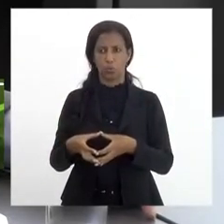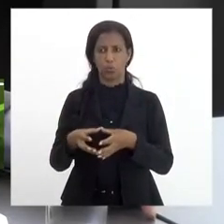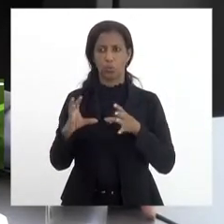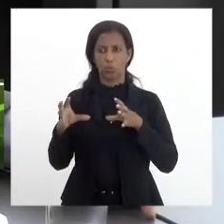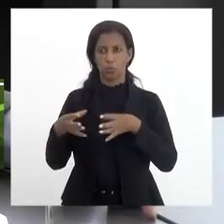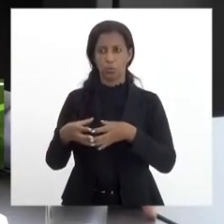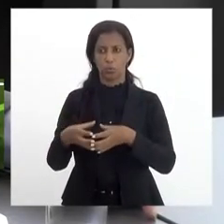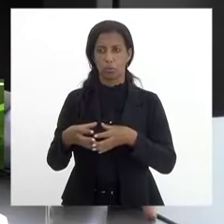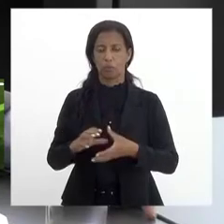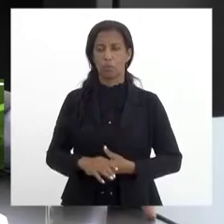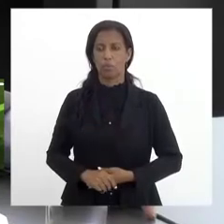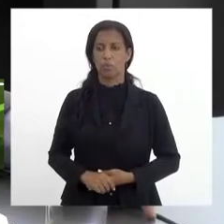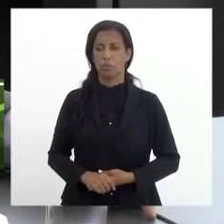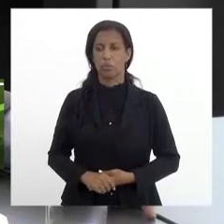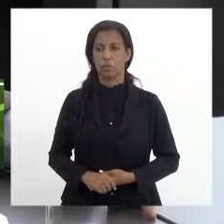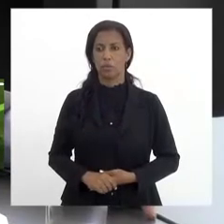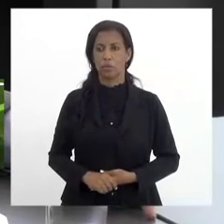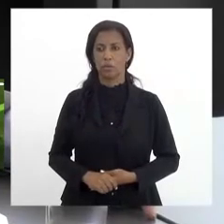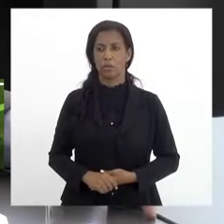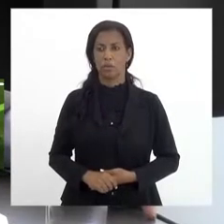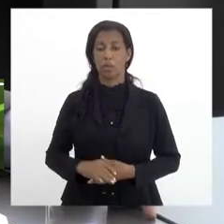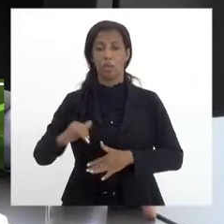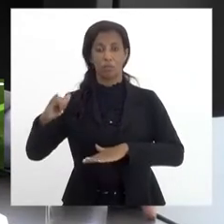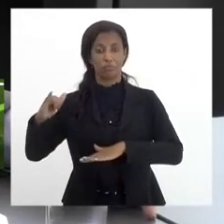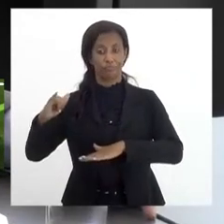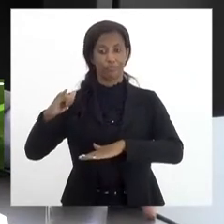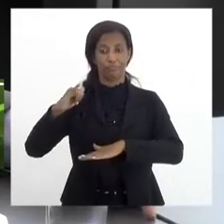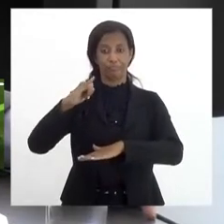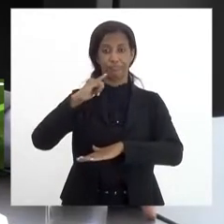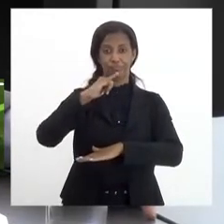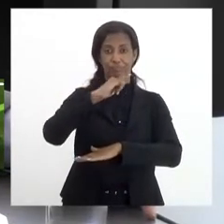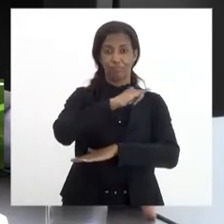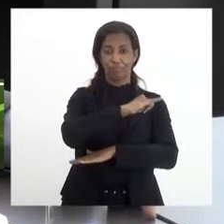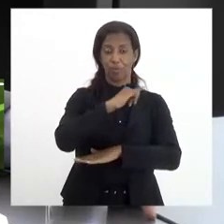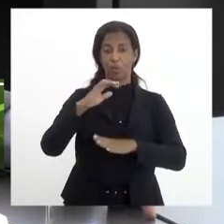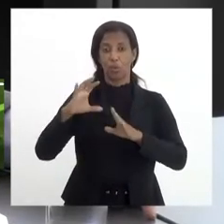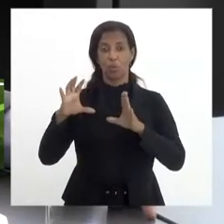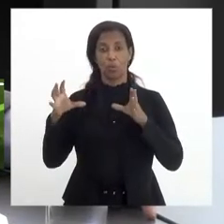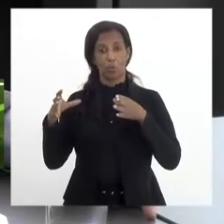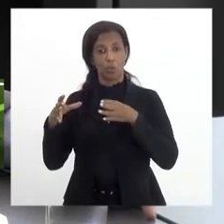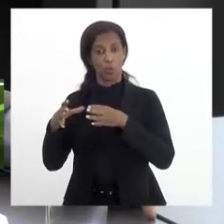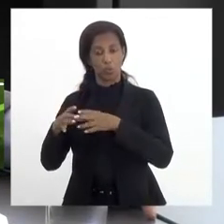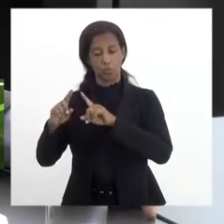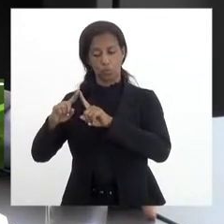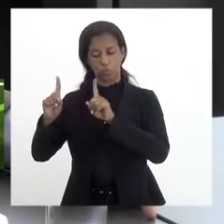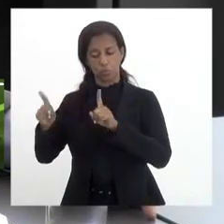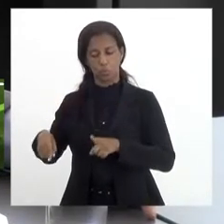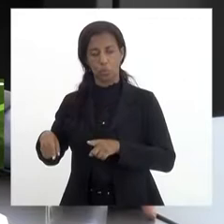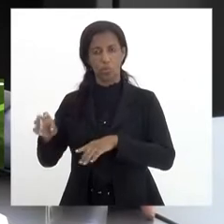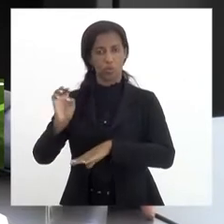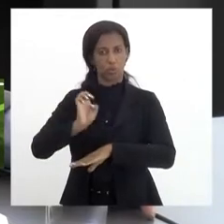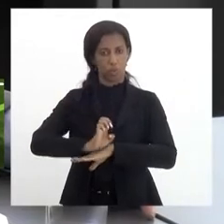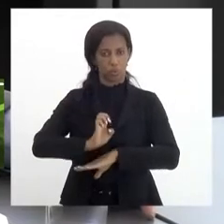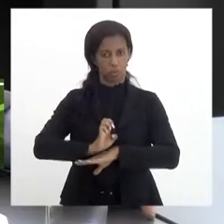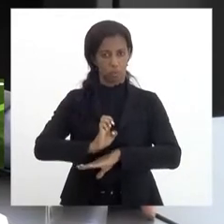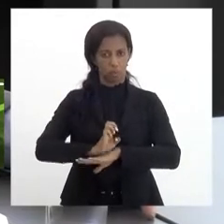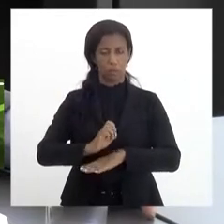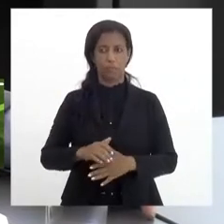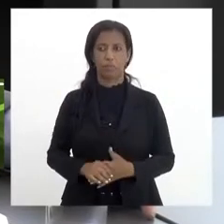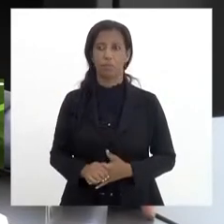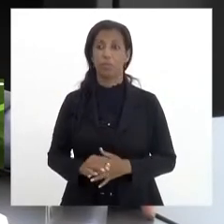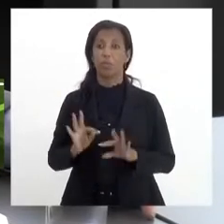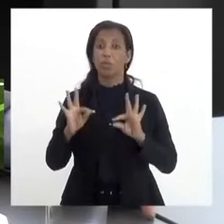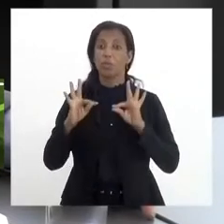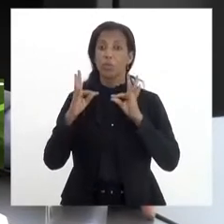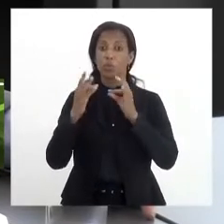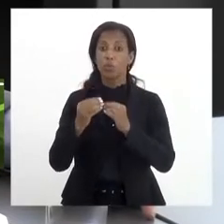derivada de passagens aéreas do conjunto do funcionalismo público estadual, de